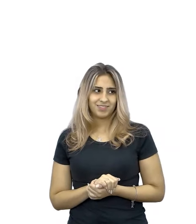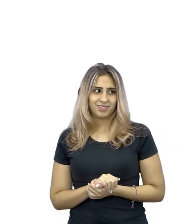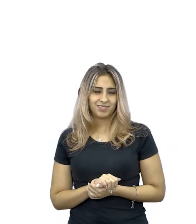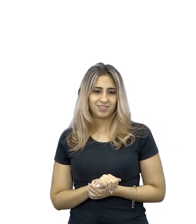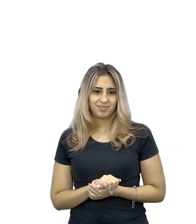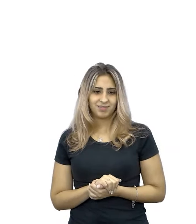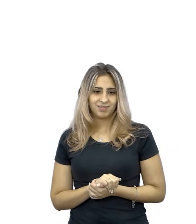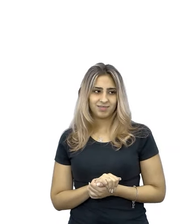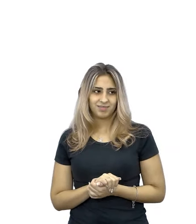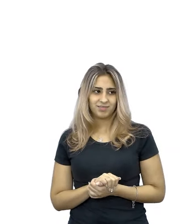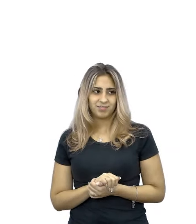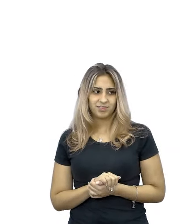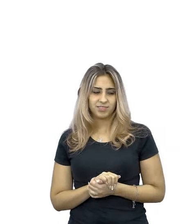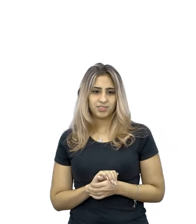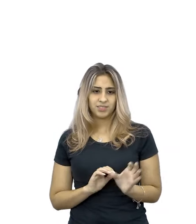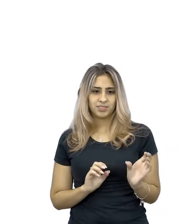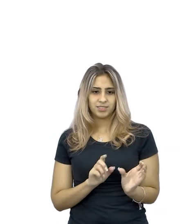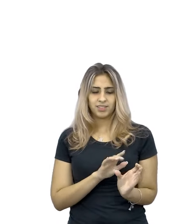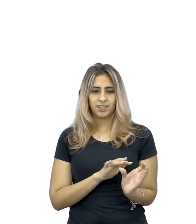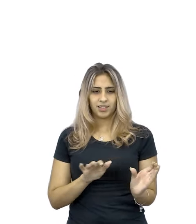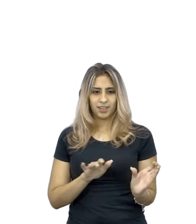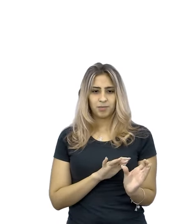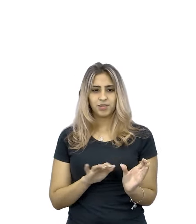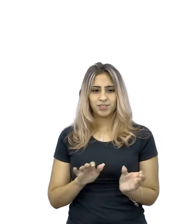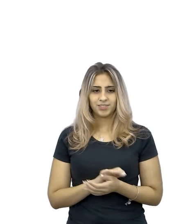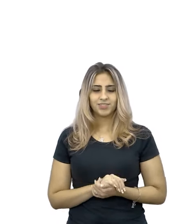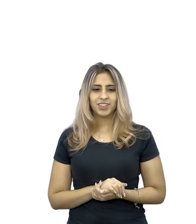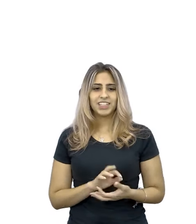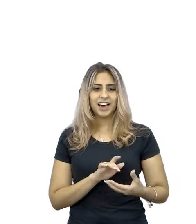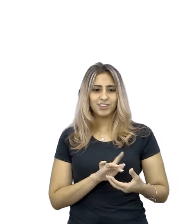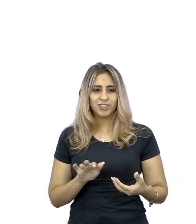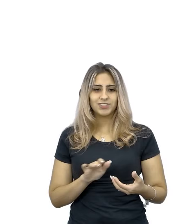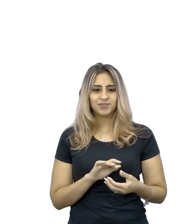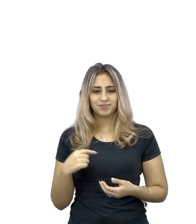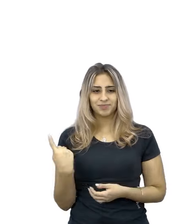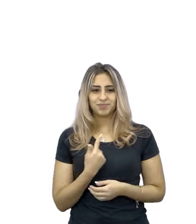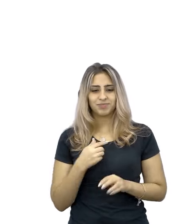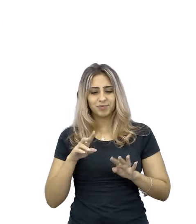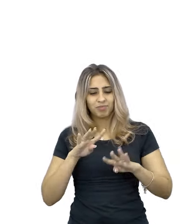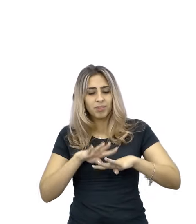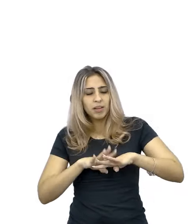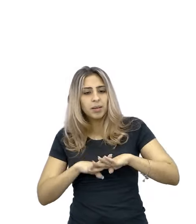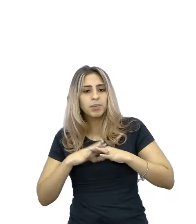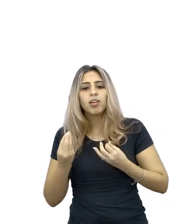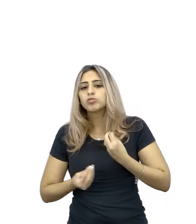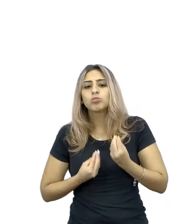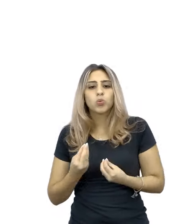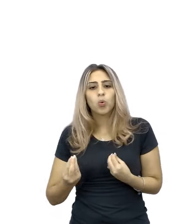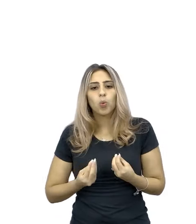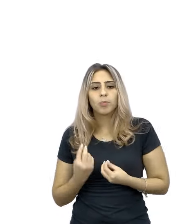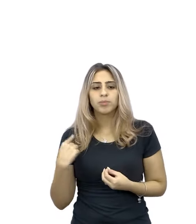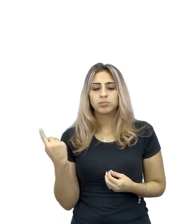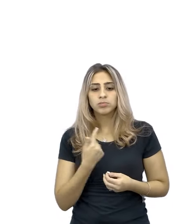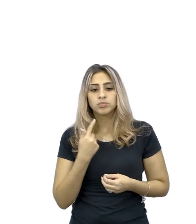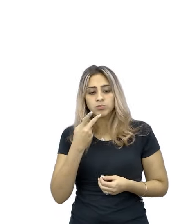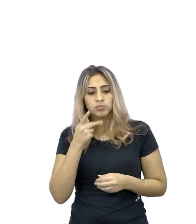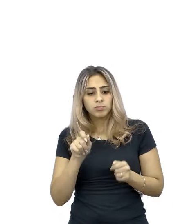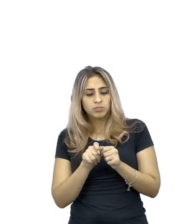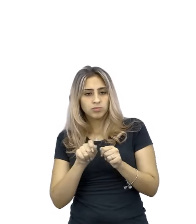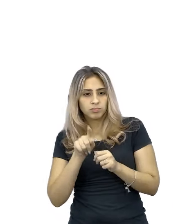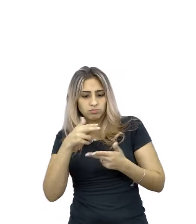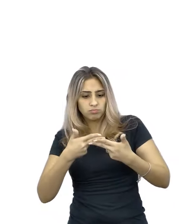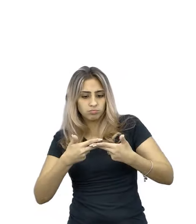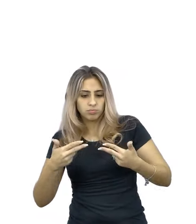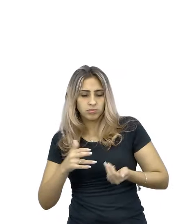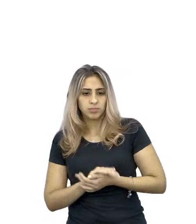habilidade de raciocinar, representar, comunicar e argumentar matematicamente. Tá? Então, quando a gente faz as conjecturas,